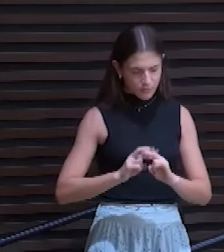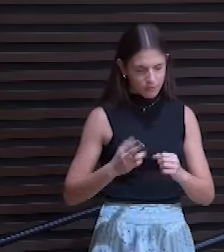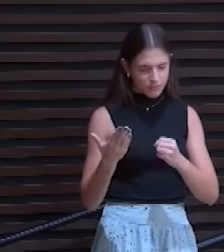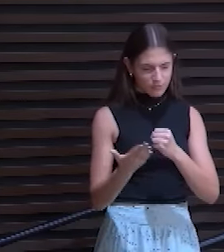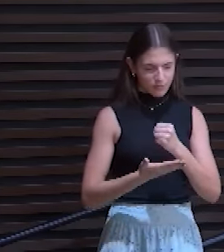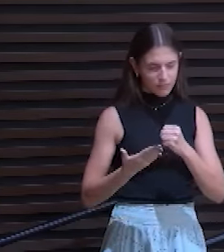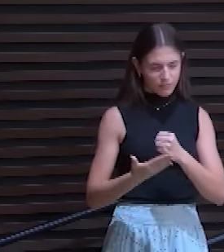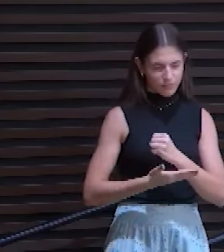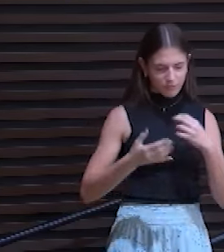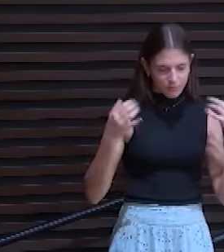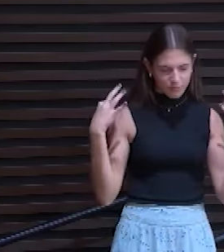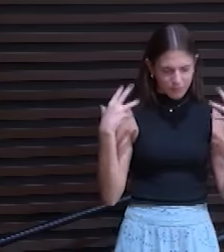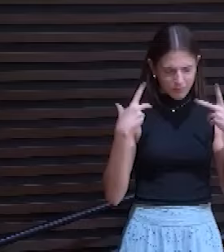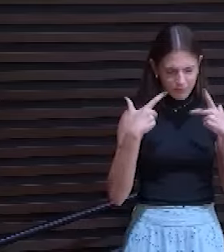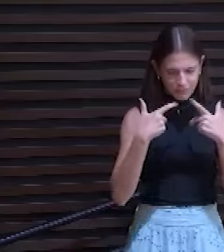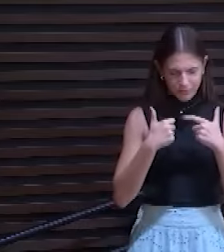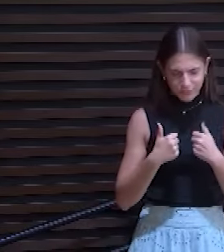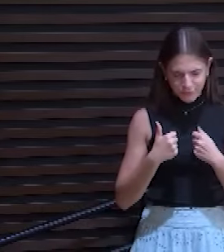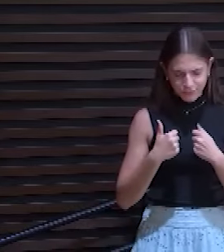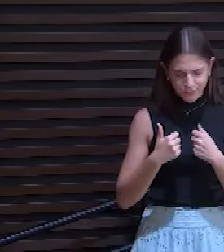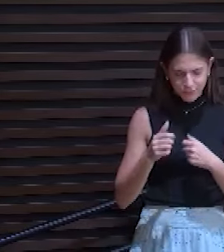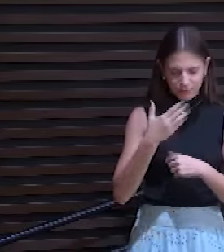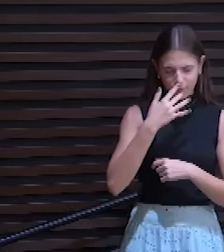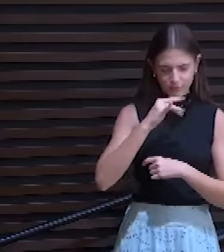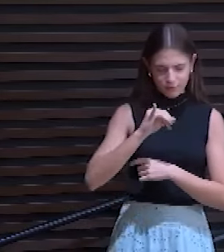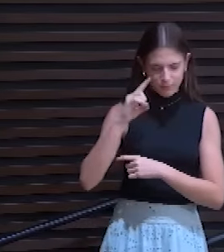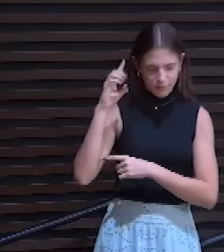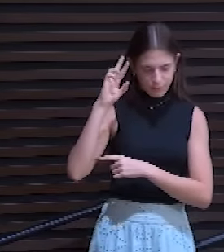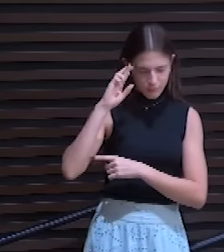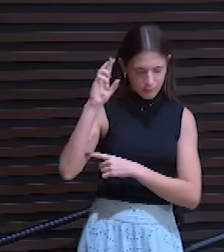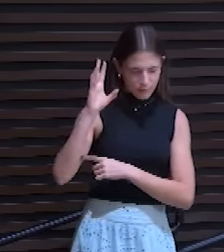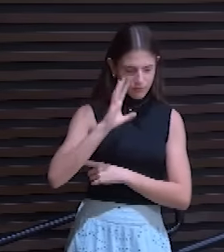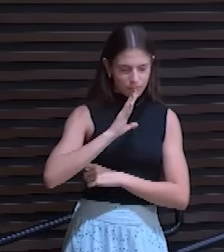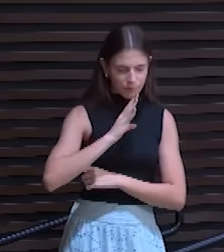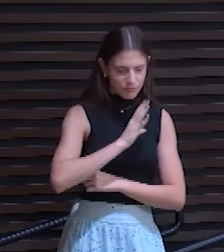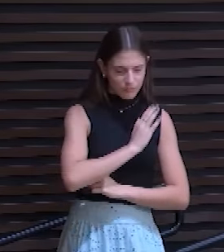tão maravilhosos. E Pai, o Senhor conhece o coração de